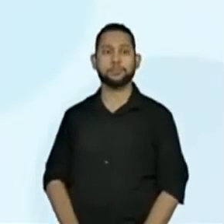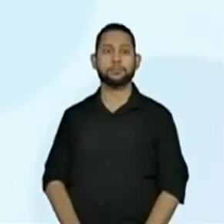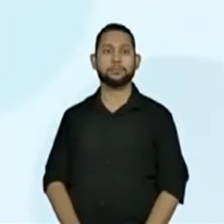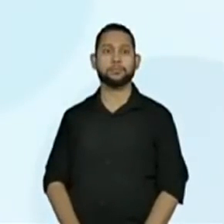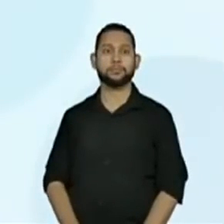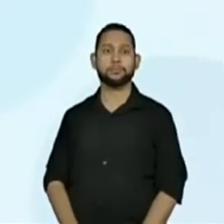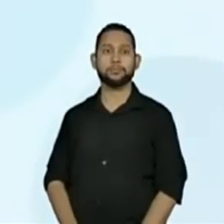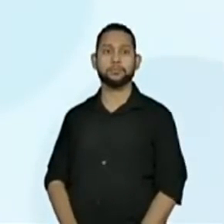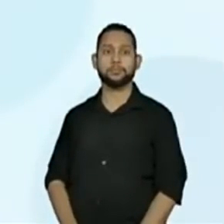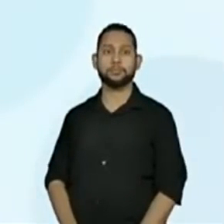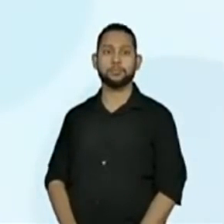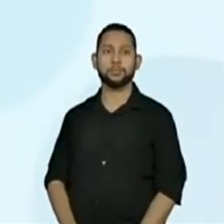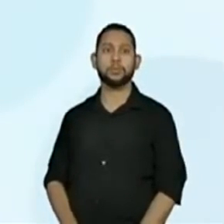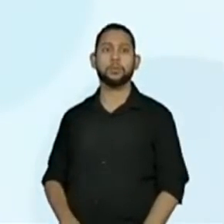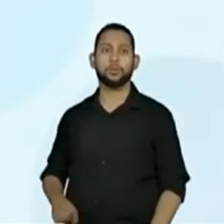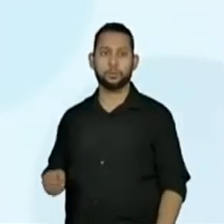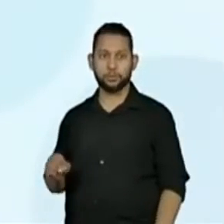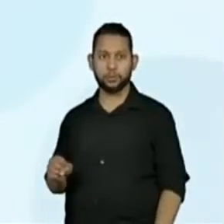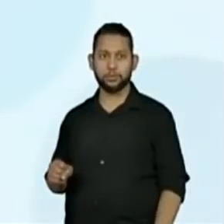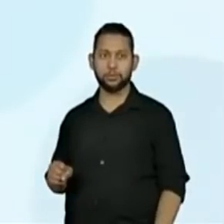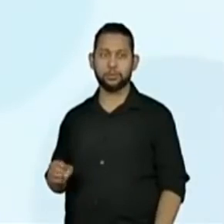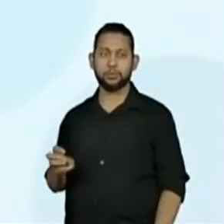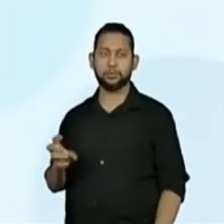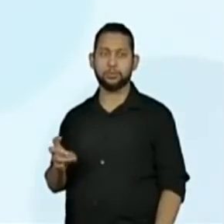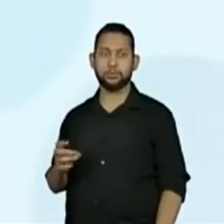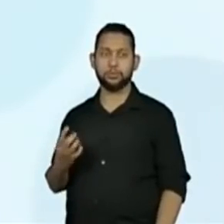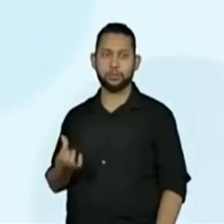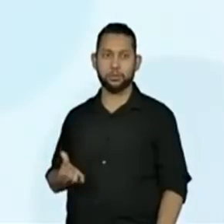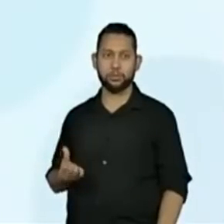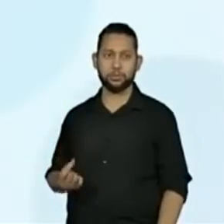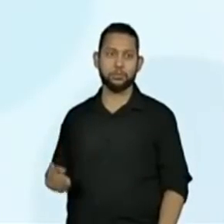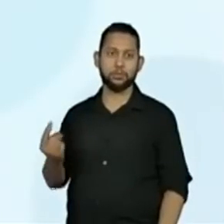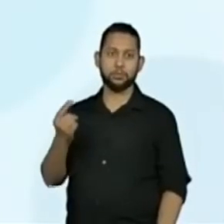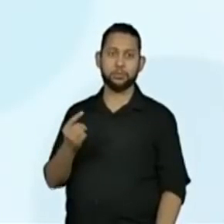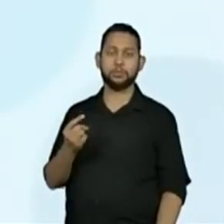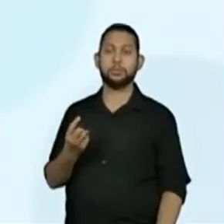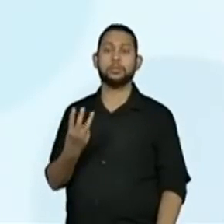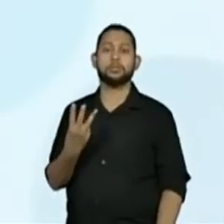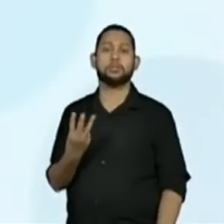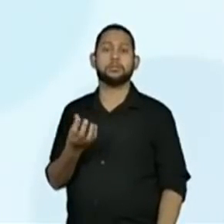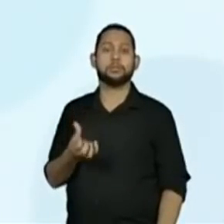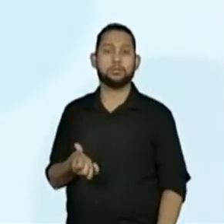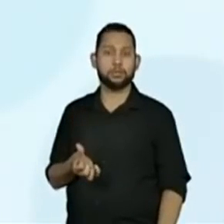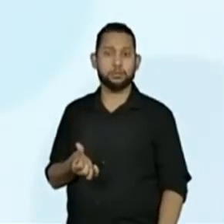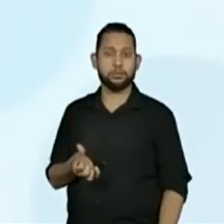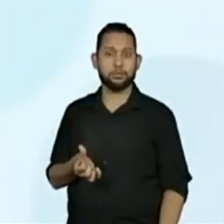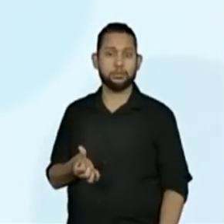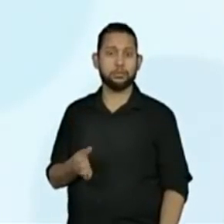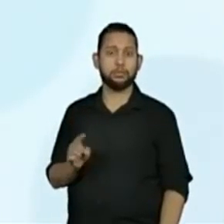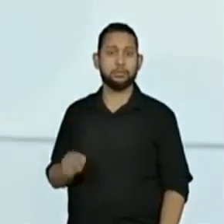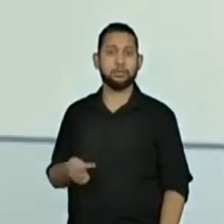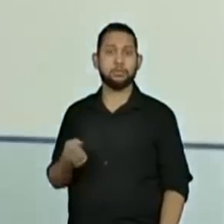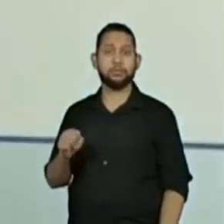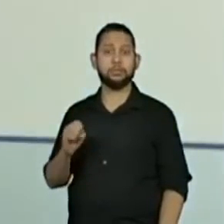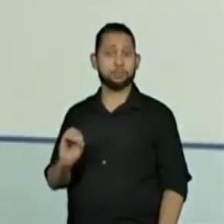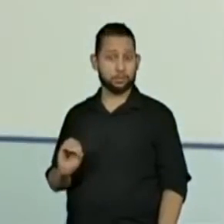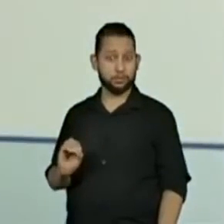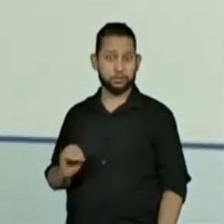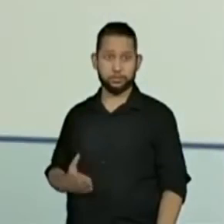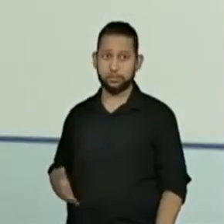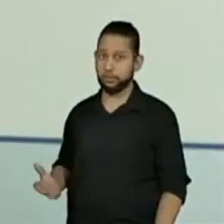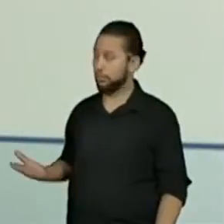e vai vai dar e aqui vai dar 16 vou jogar lá para dezena